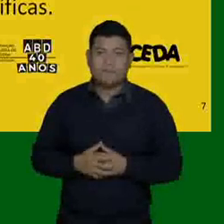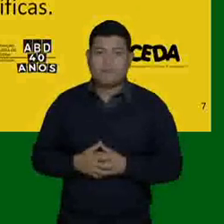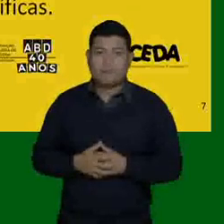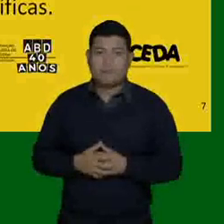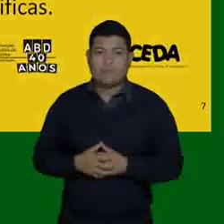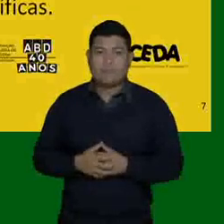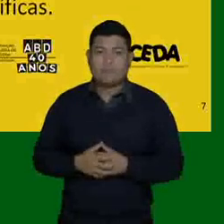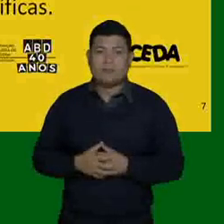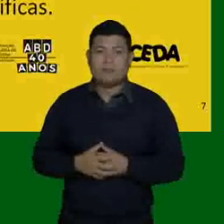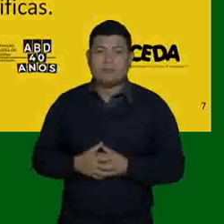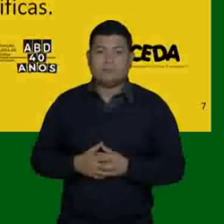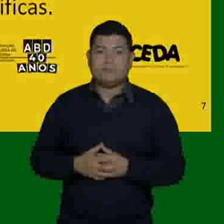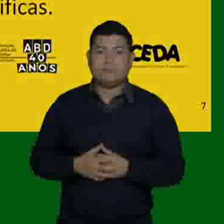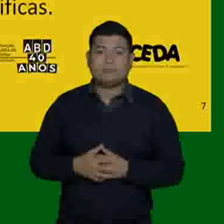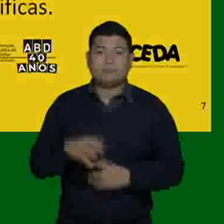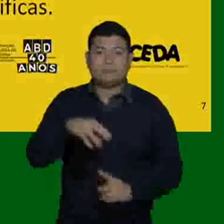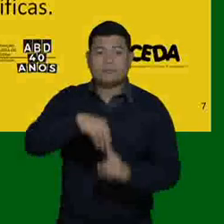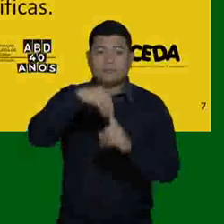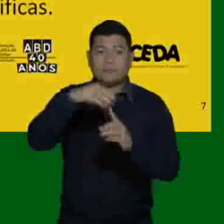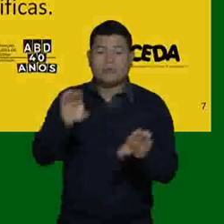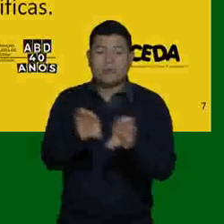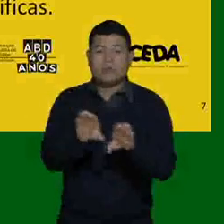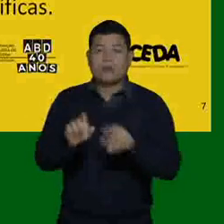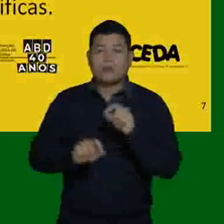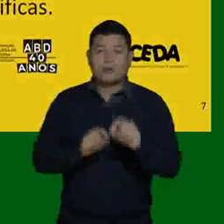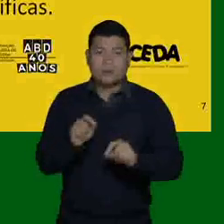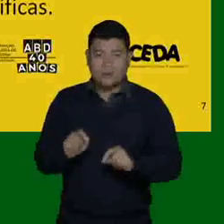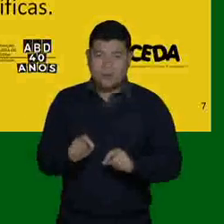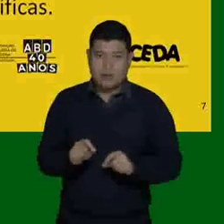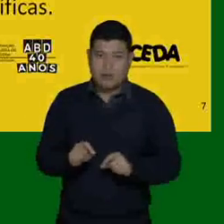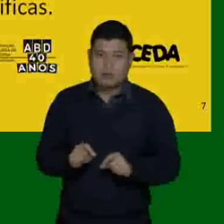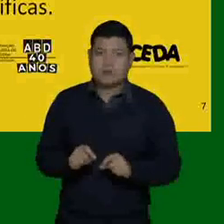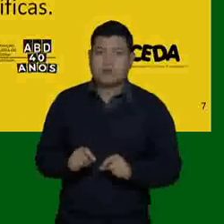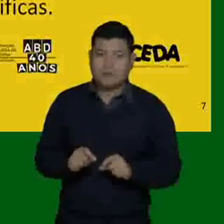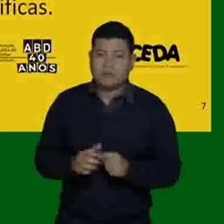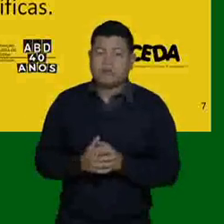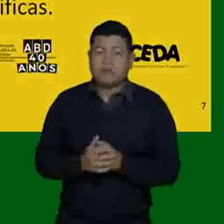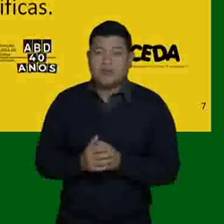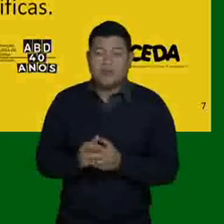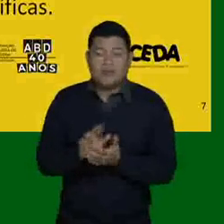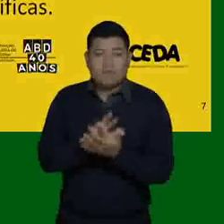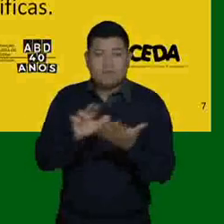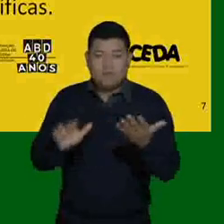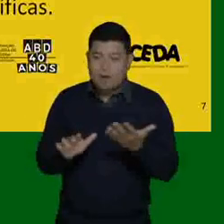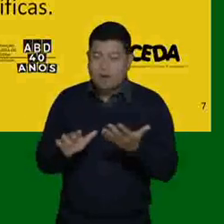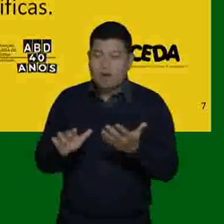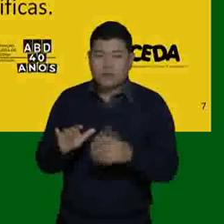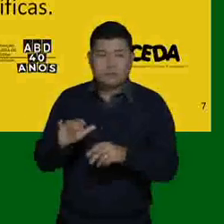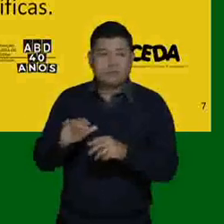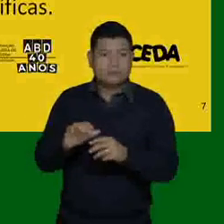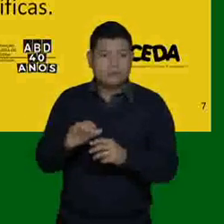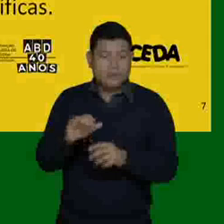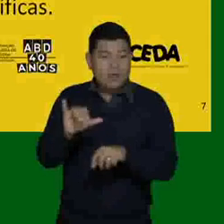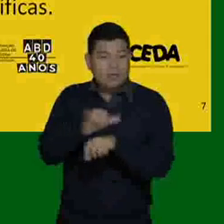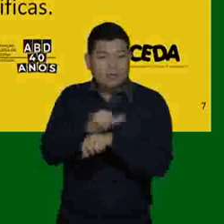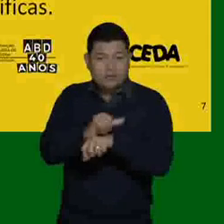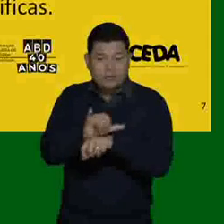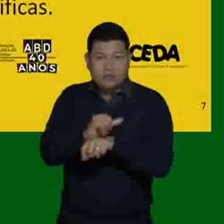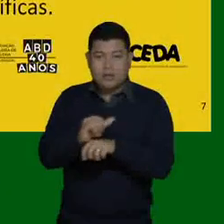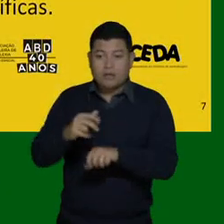e aqui também destaca que requer recursos pedagógicos e metodologias educacionais